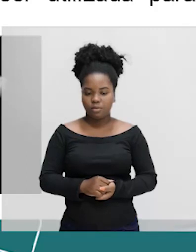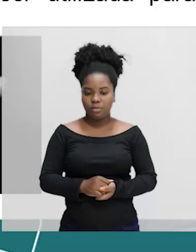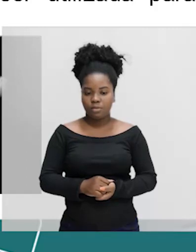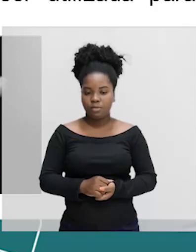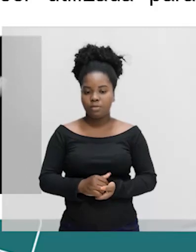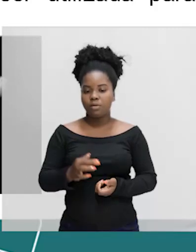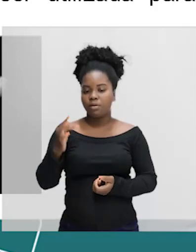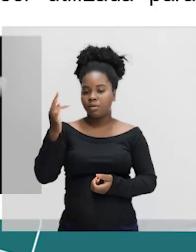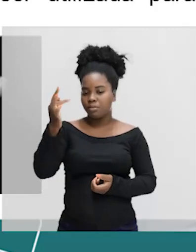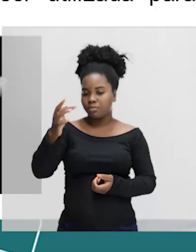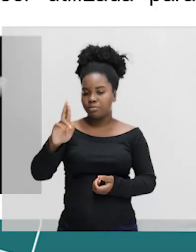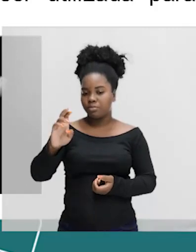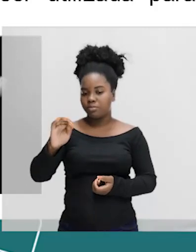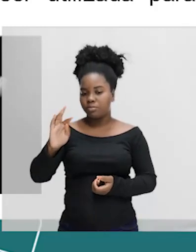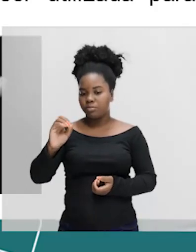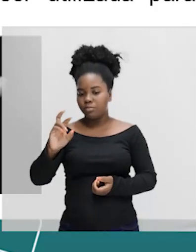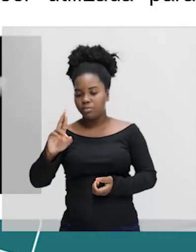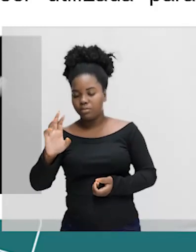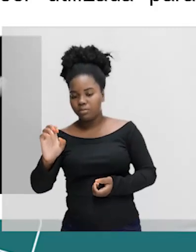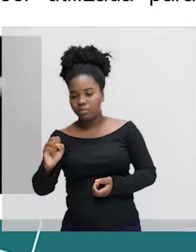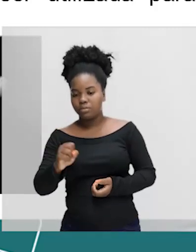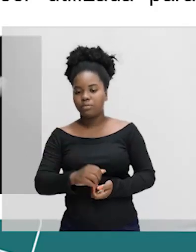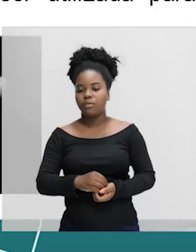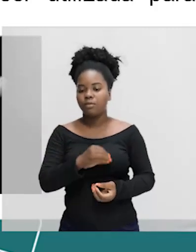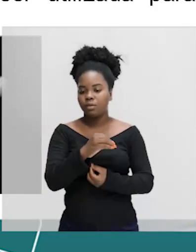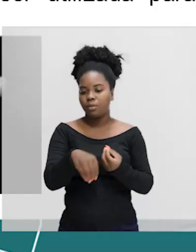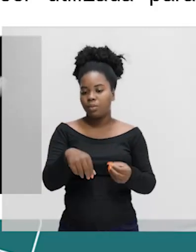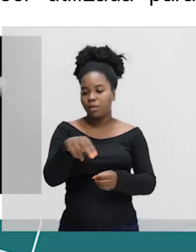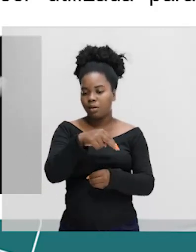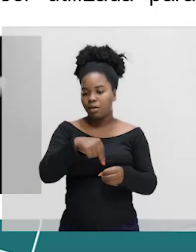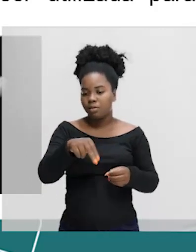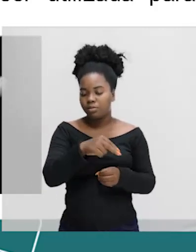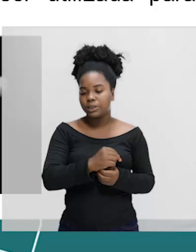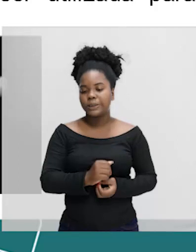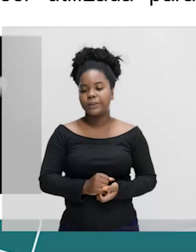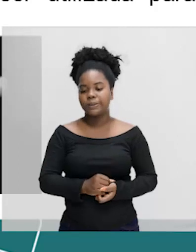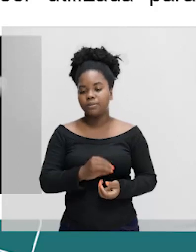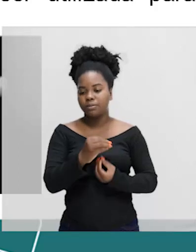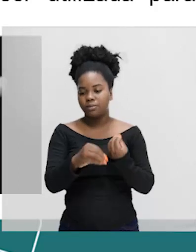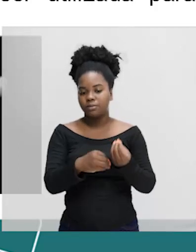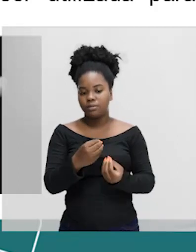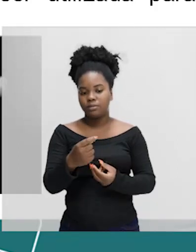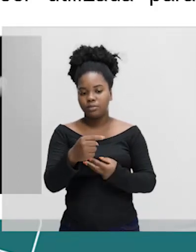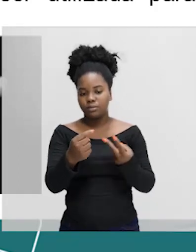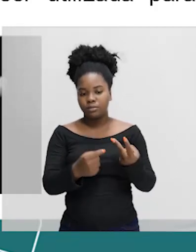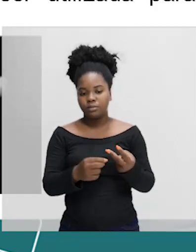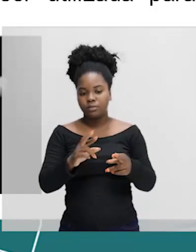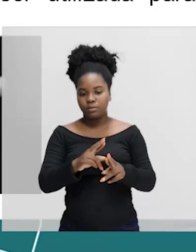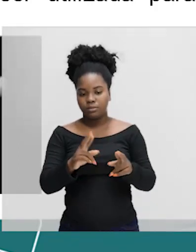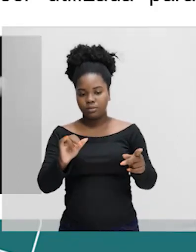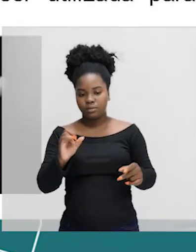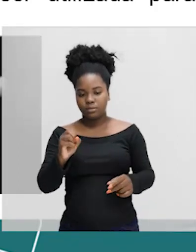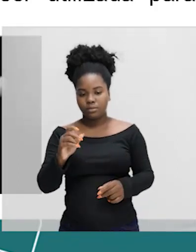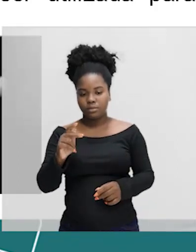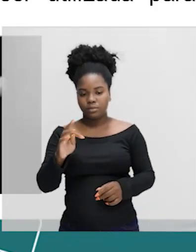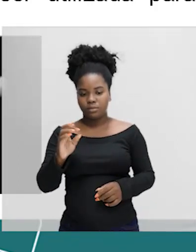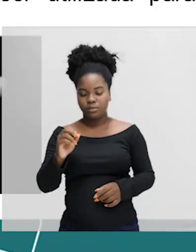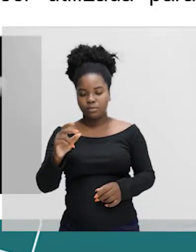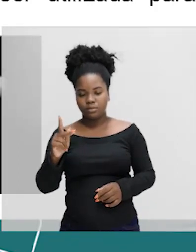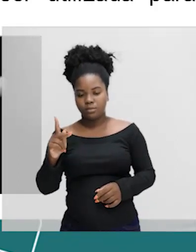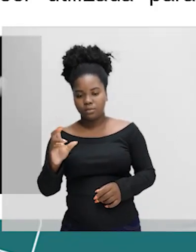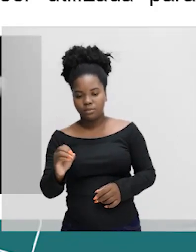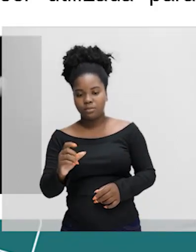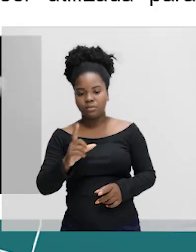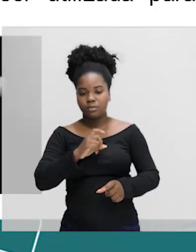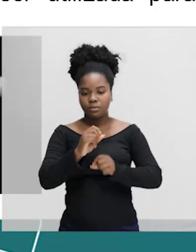Em futuros reatores de fusão nuclear, a reação entre dois diferentes isótopos de hidrogênio produzindo hélio deverá